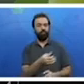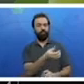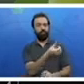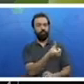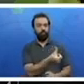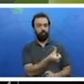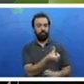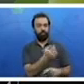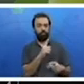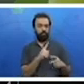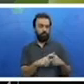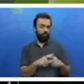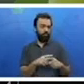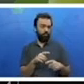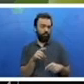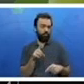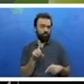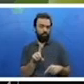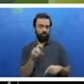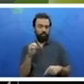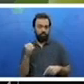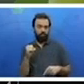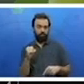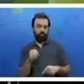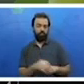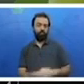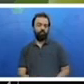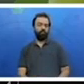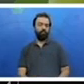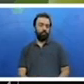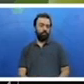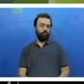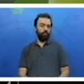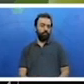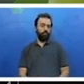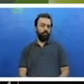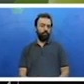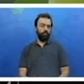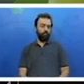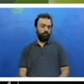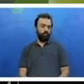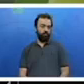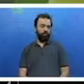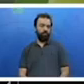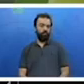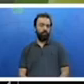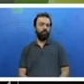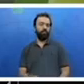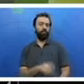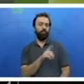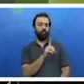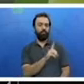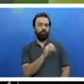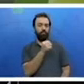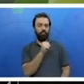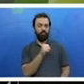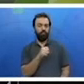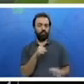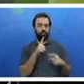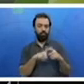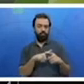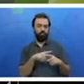ver o segundo aqui, ó. Também tem que dar 108. Então, tenho 18